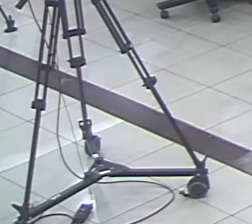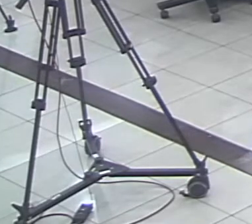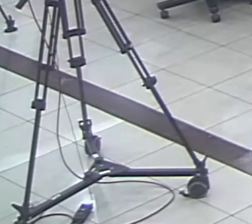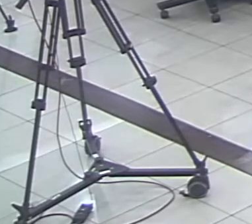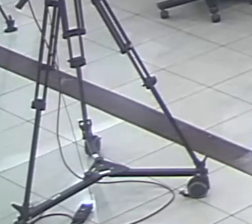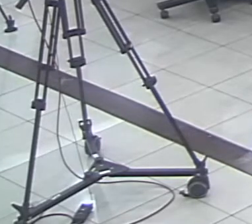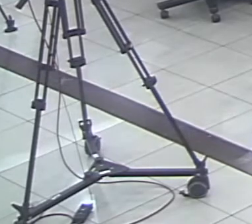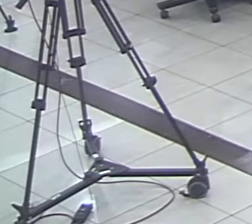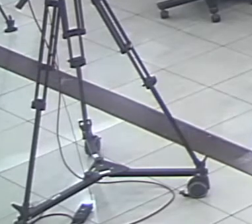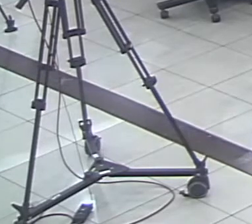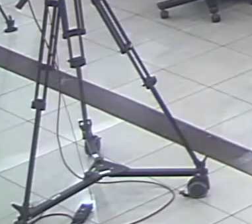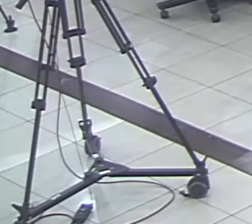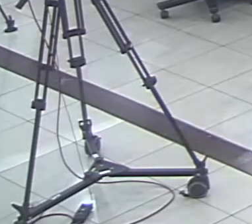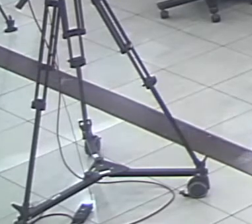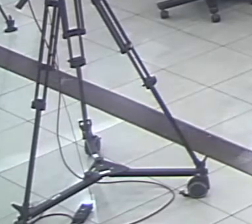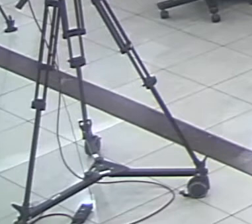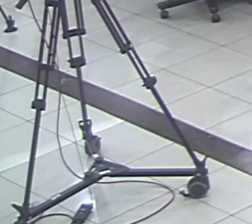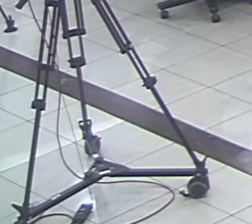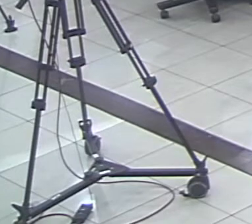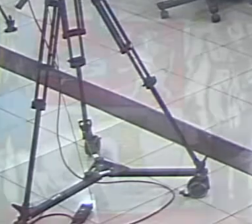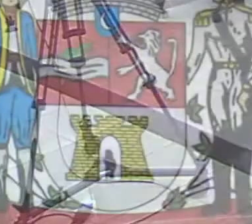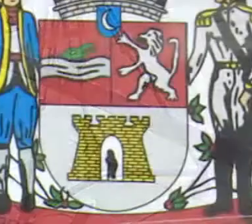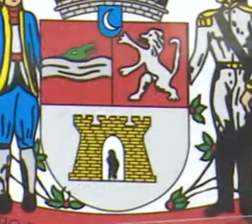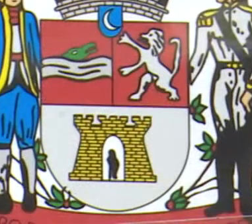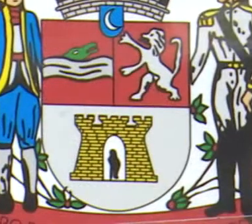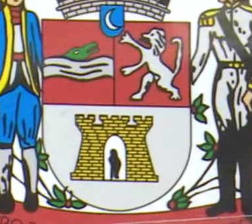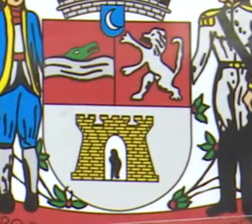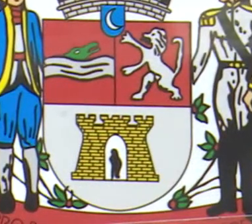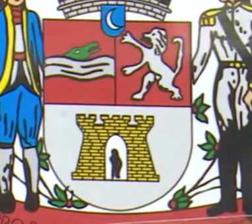E aí E aí